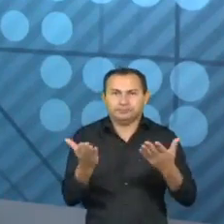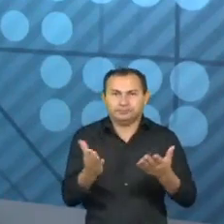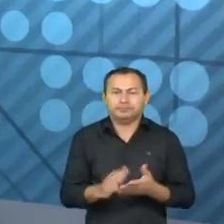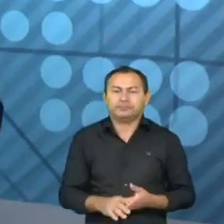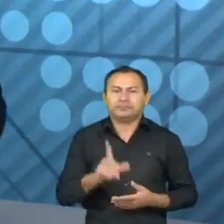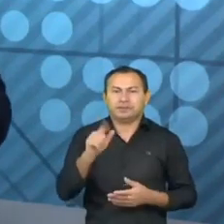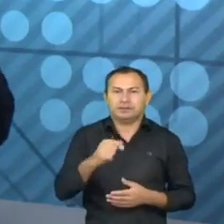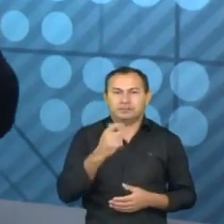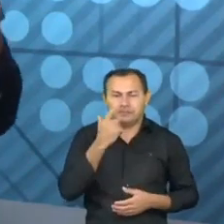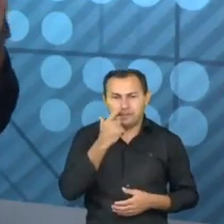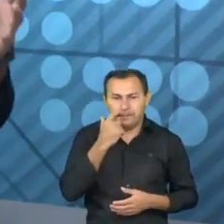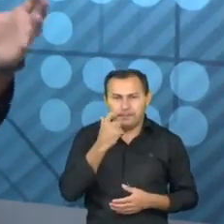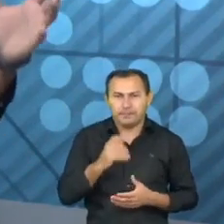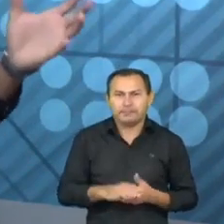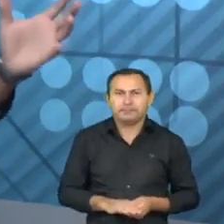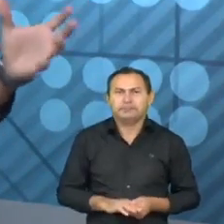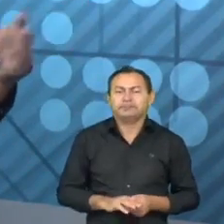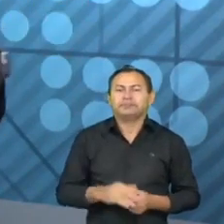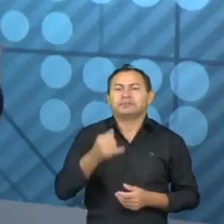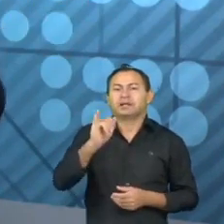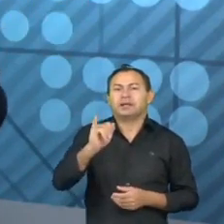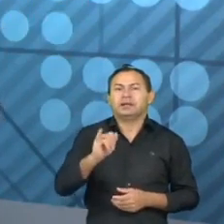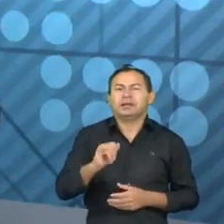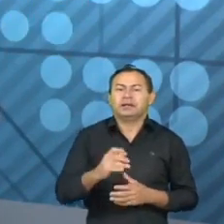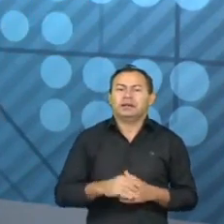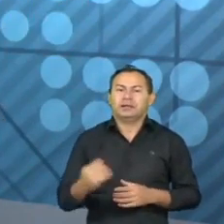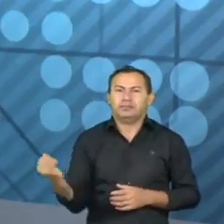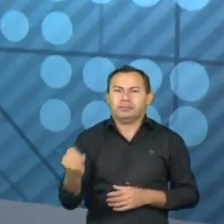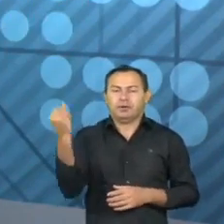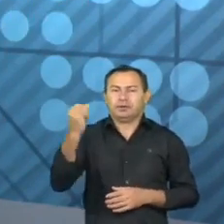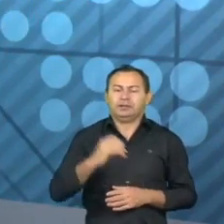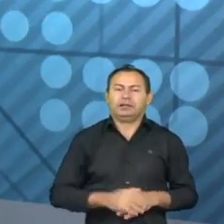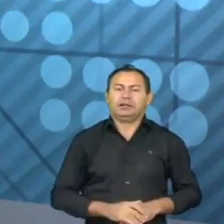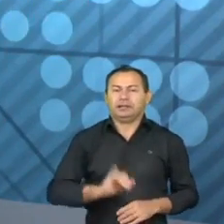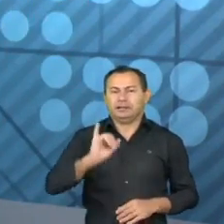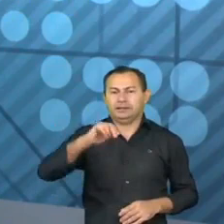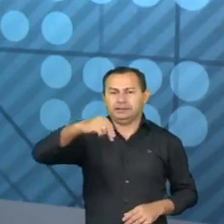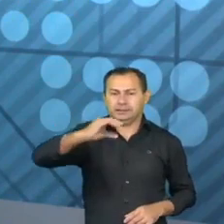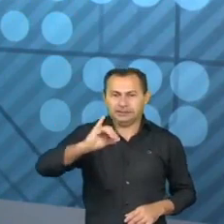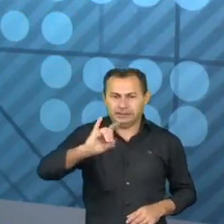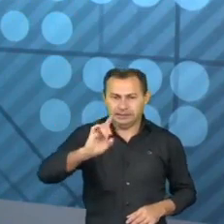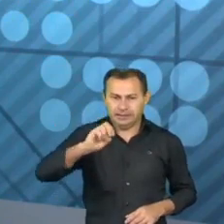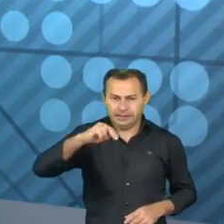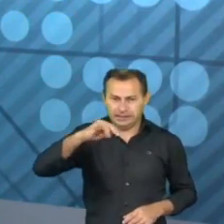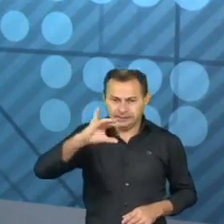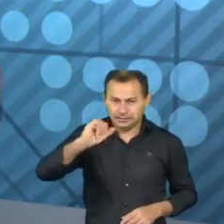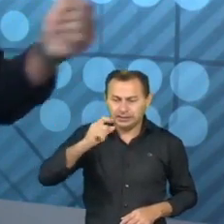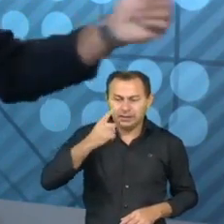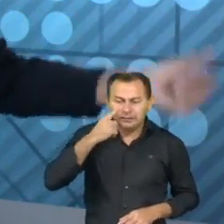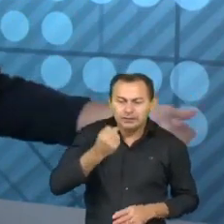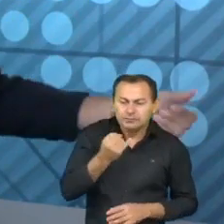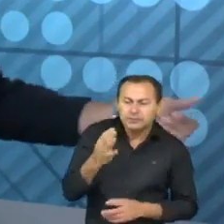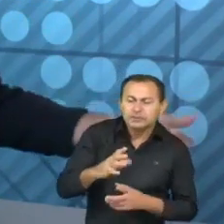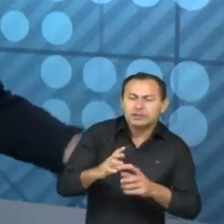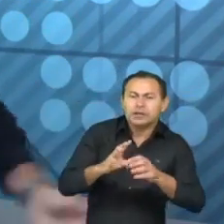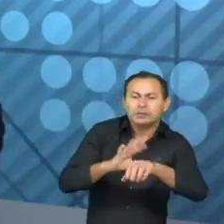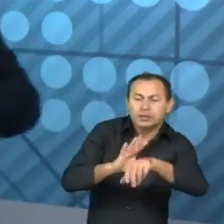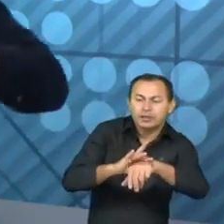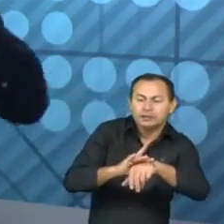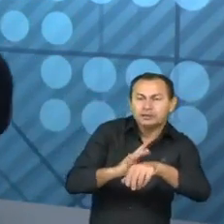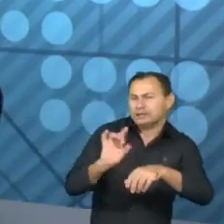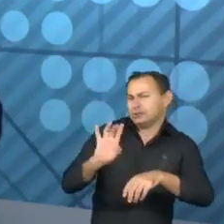Então, aí está a grande importância da incidência. Ela verifica a intensidade de determinada doença, não só para o